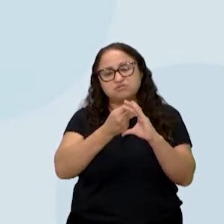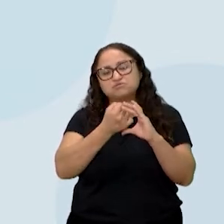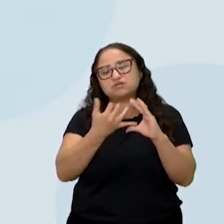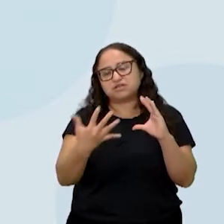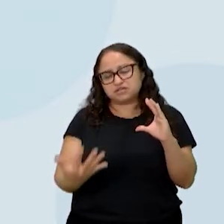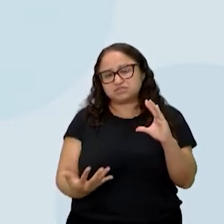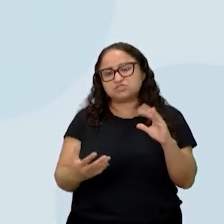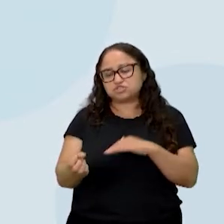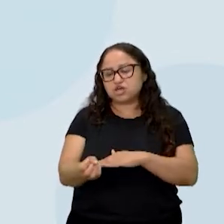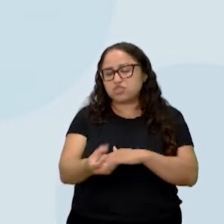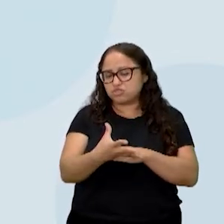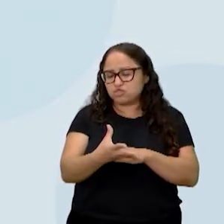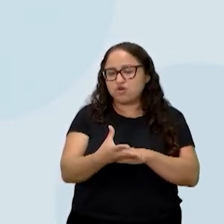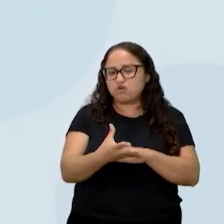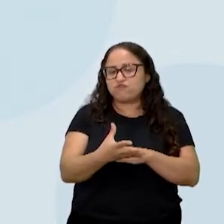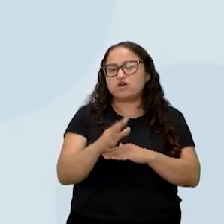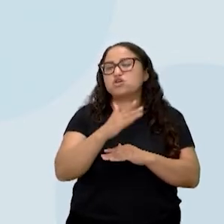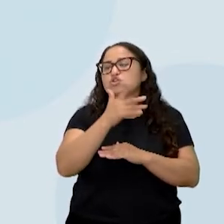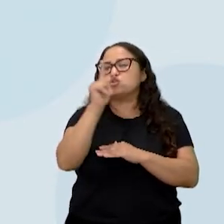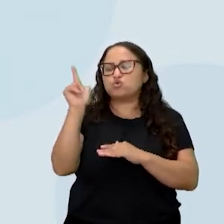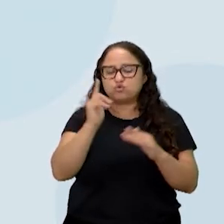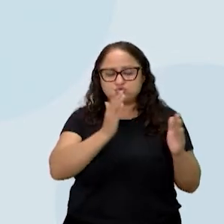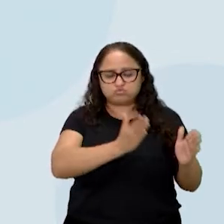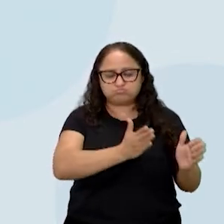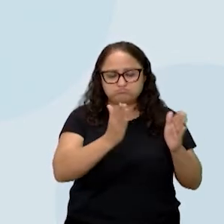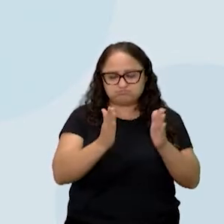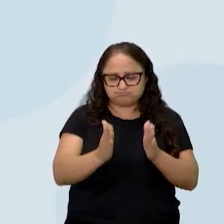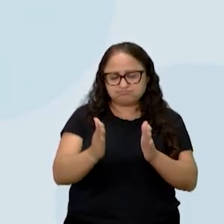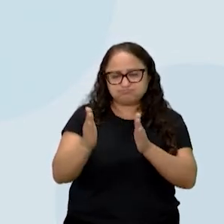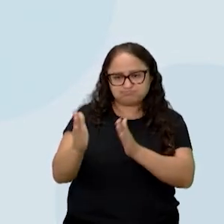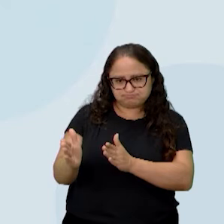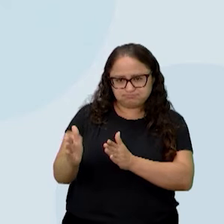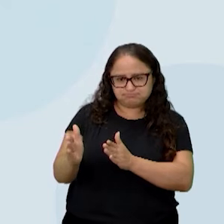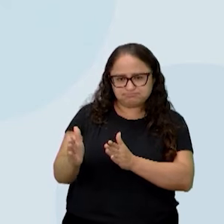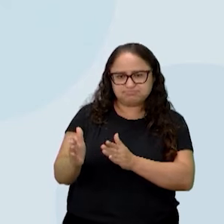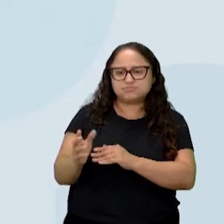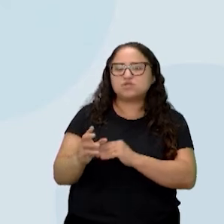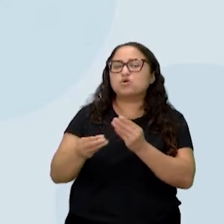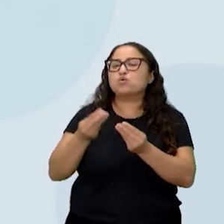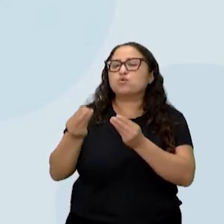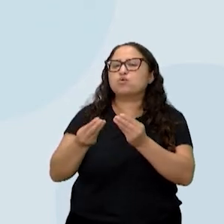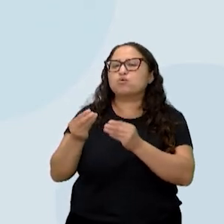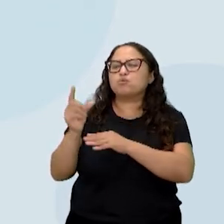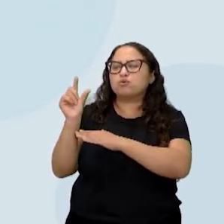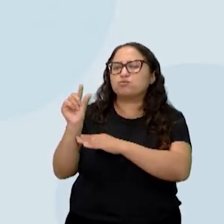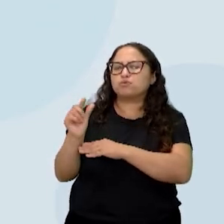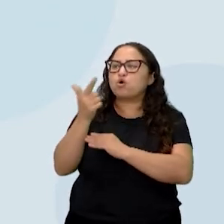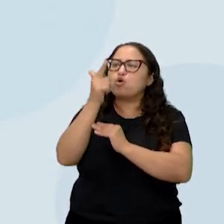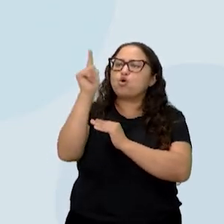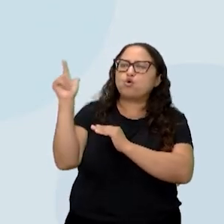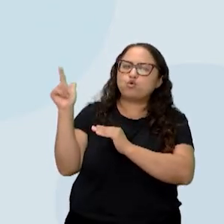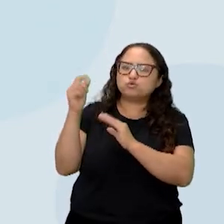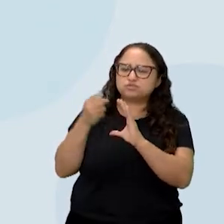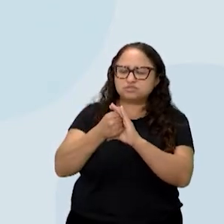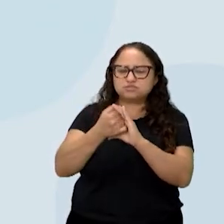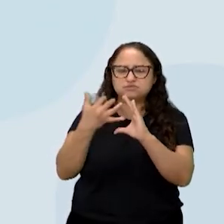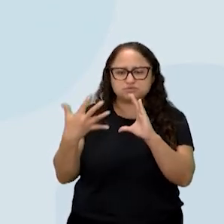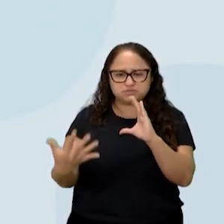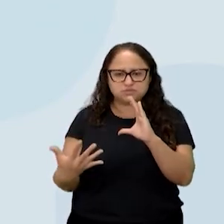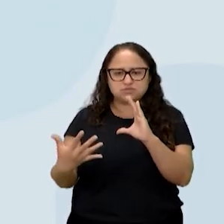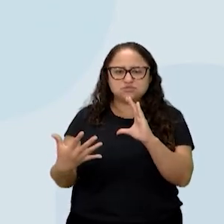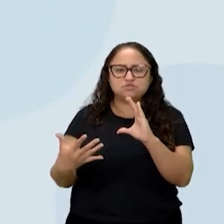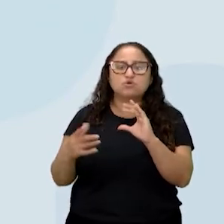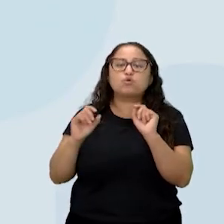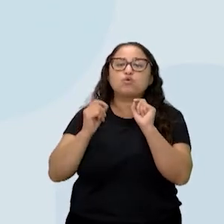foi colocado numa outra categoria. Outra categoria, isso. Ele foi reclassificado para outra categoria, né? Chama de